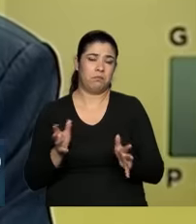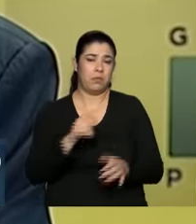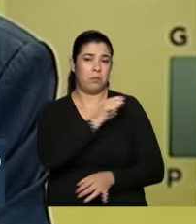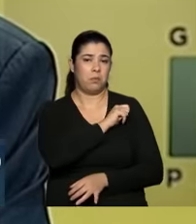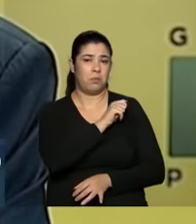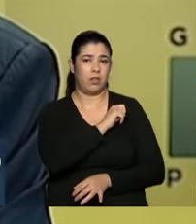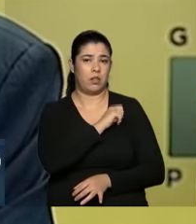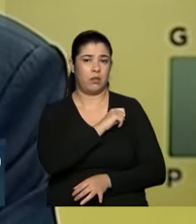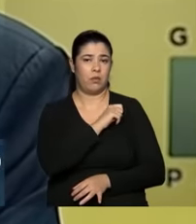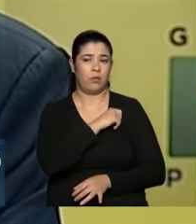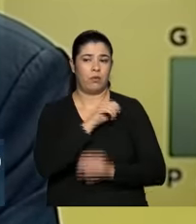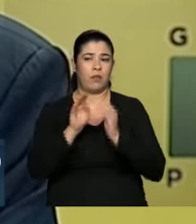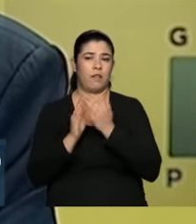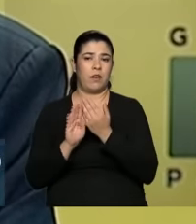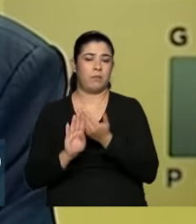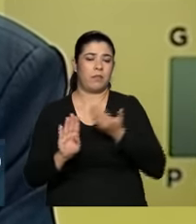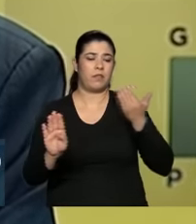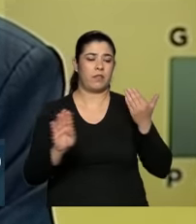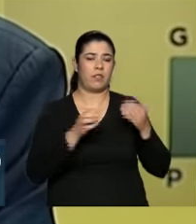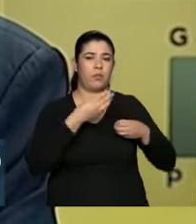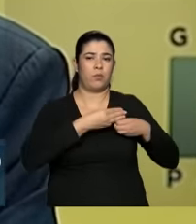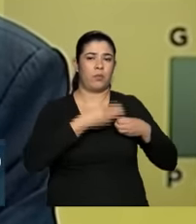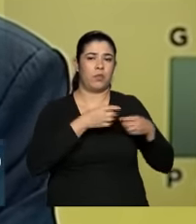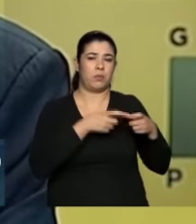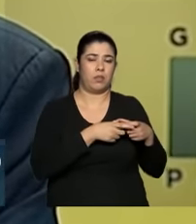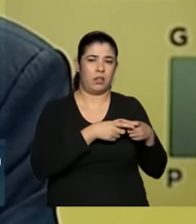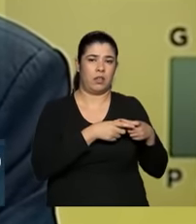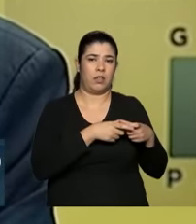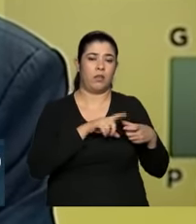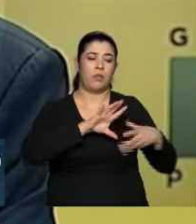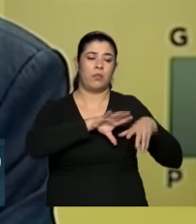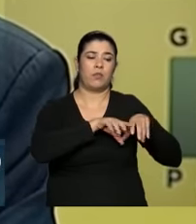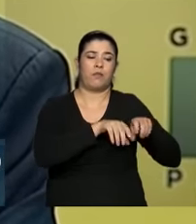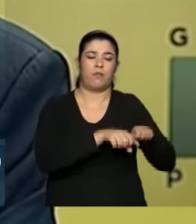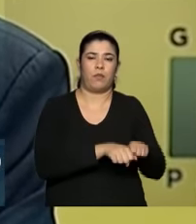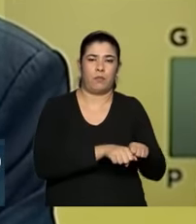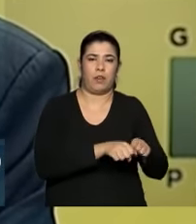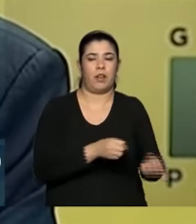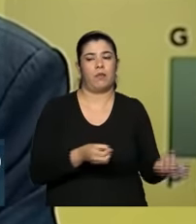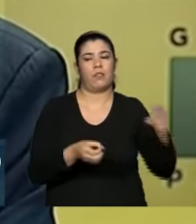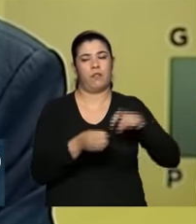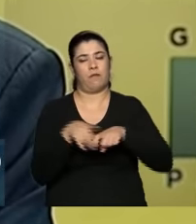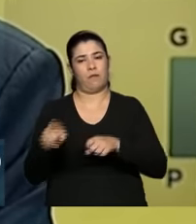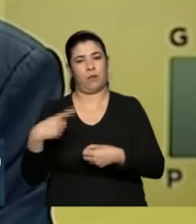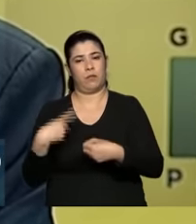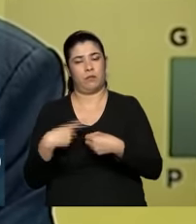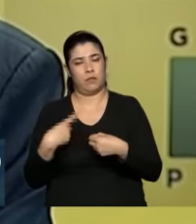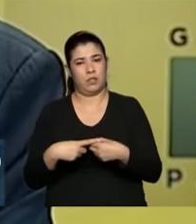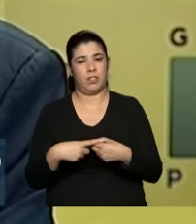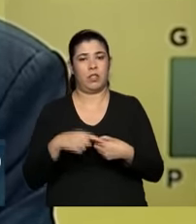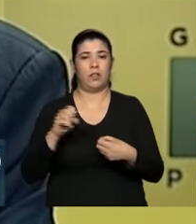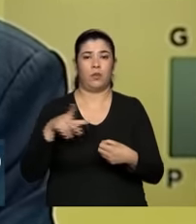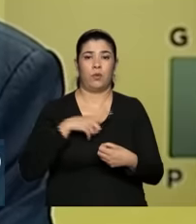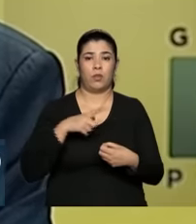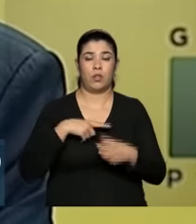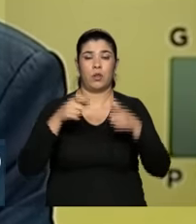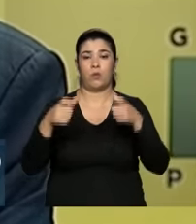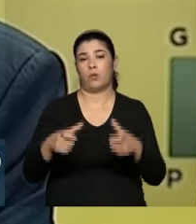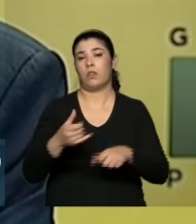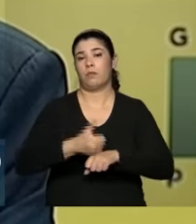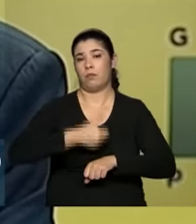aluno irá para um lugar afastado, mas depois de formado ele voltará ou irá para um lugar mais lucrativo para